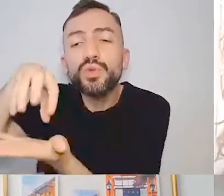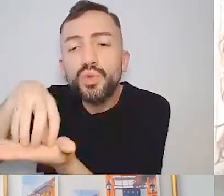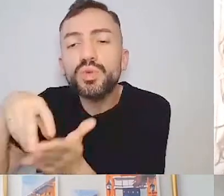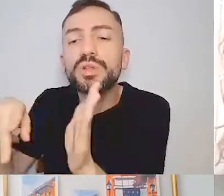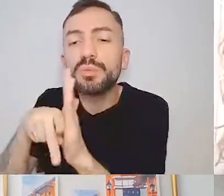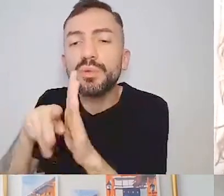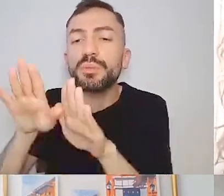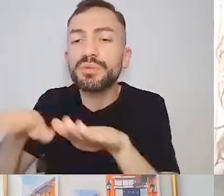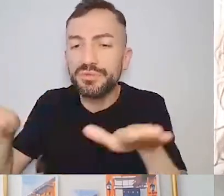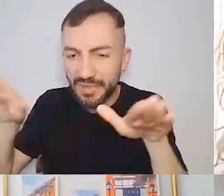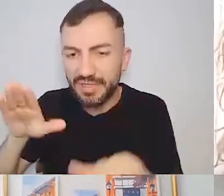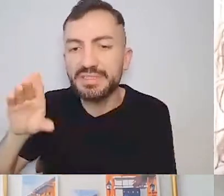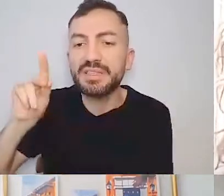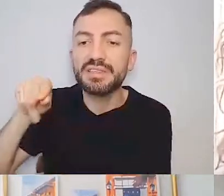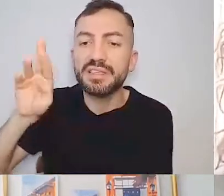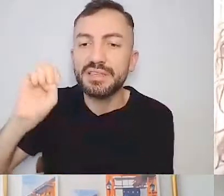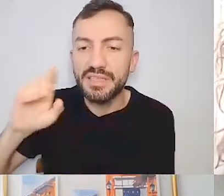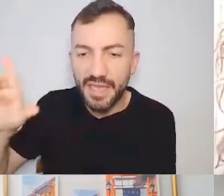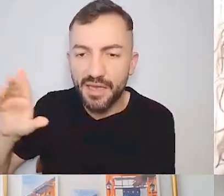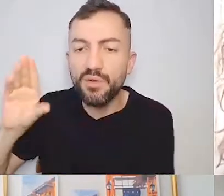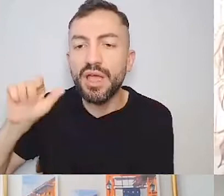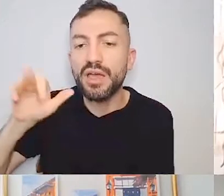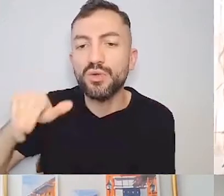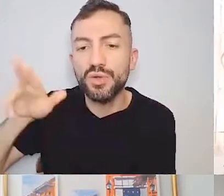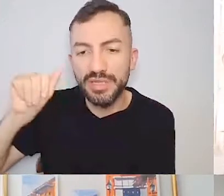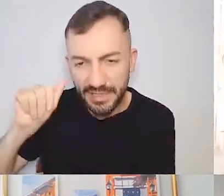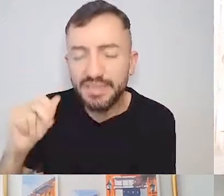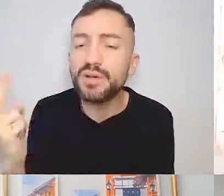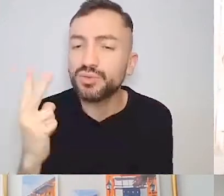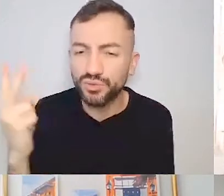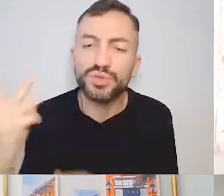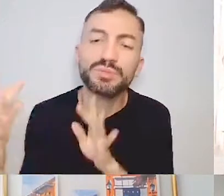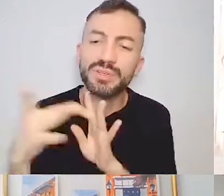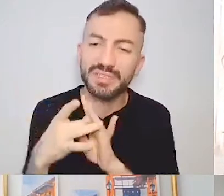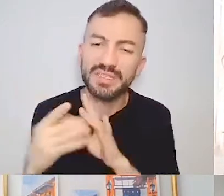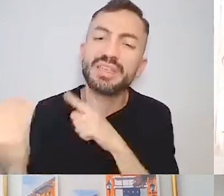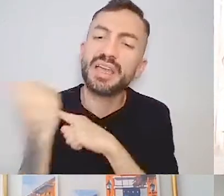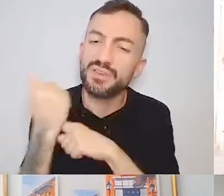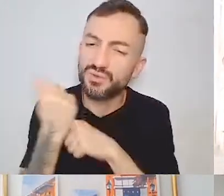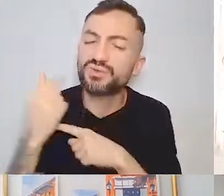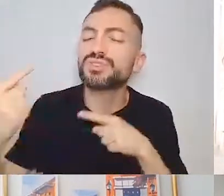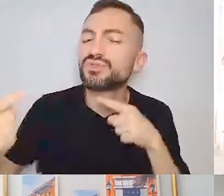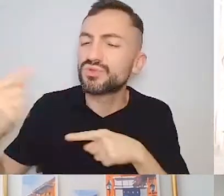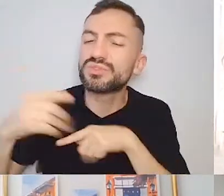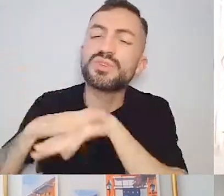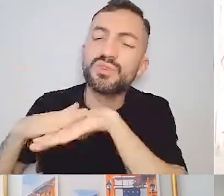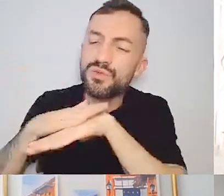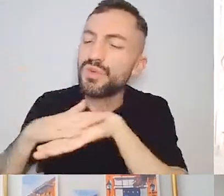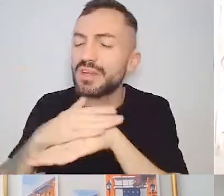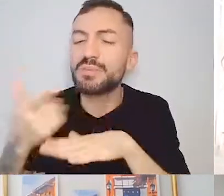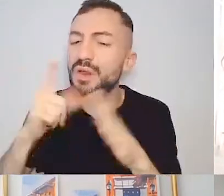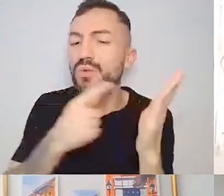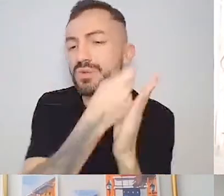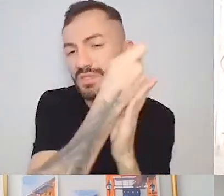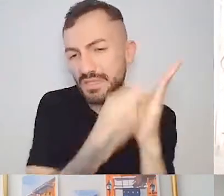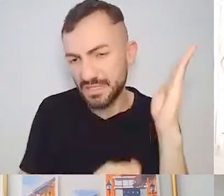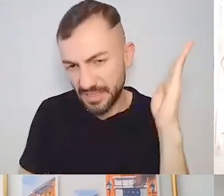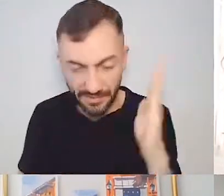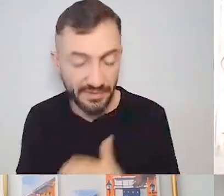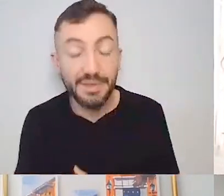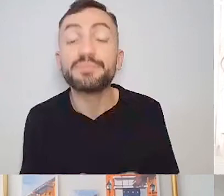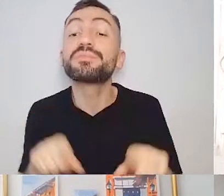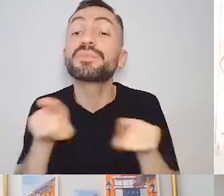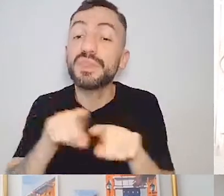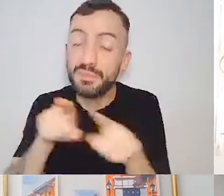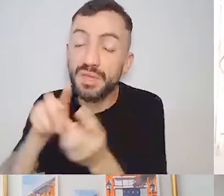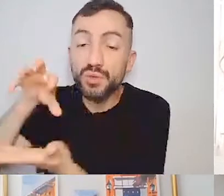Schwan e também do Daniel, por essa parceria, né, por tantas discussões e tantas conversas que tivemos para elaborar esse material. O Núcleo